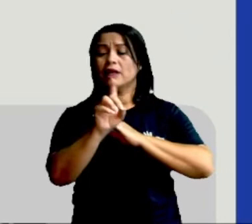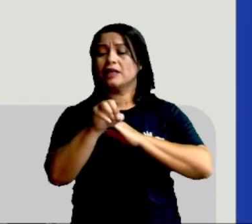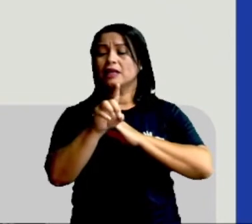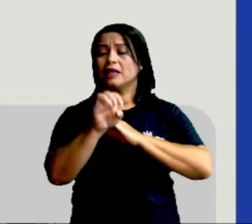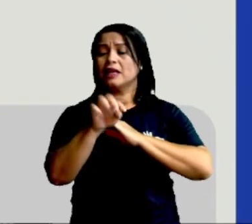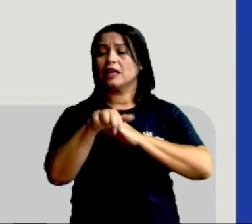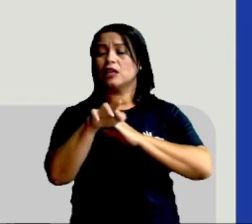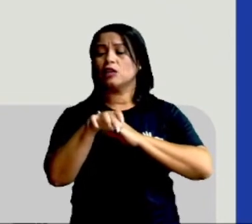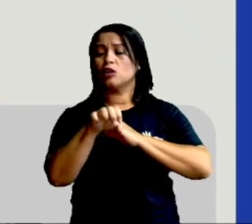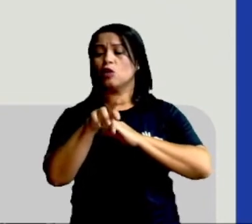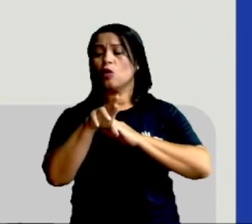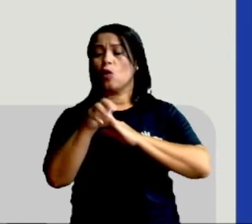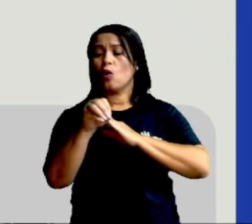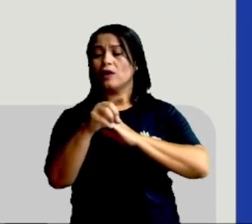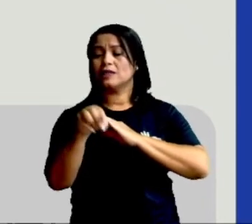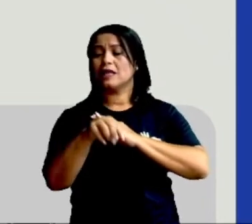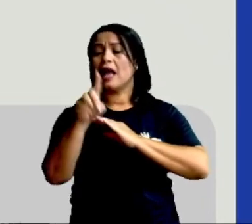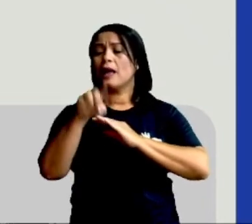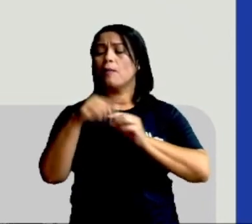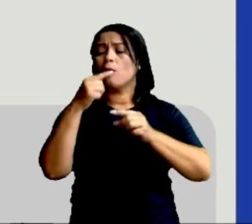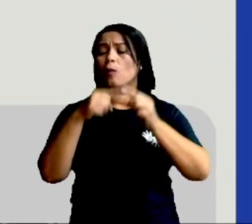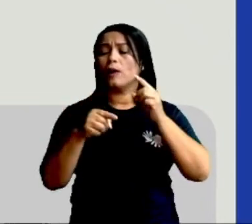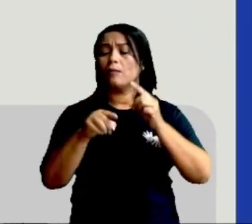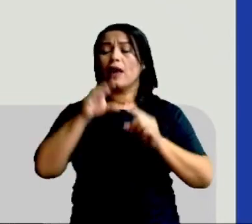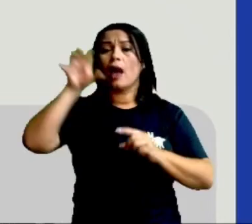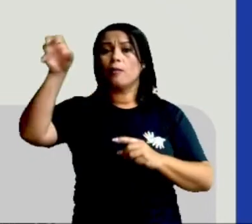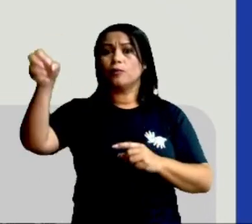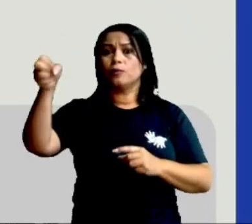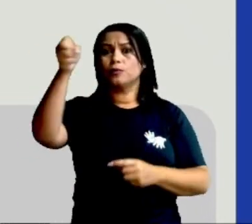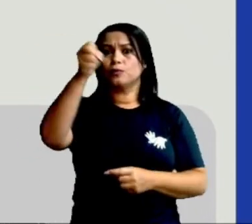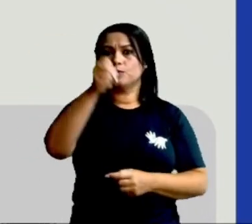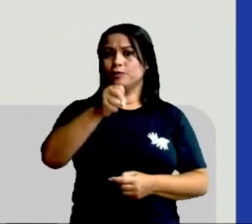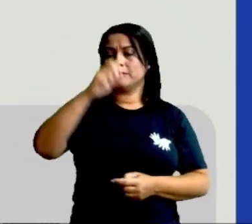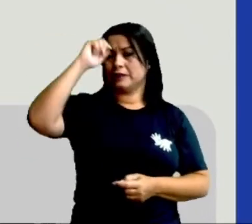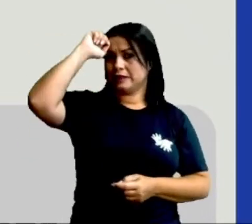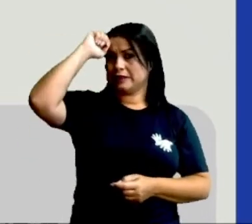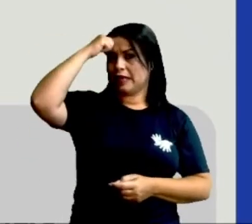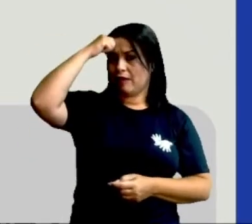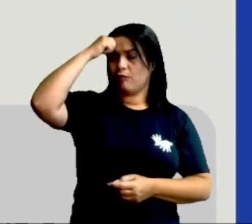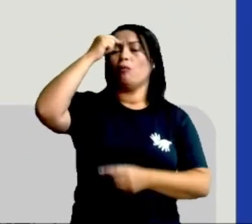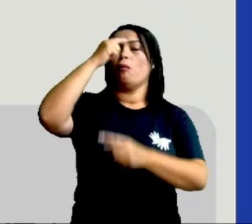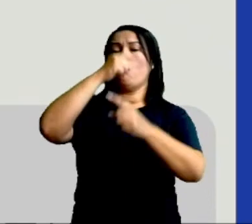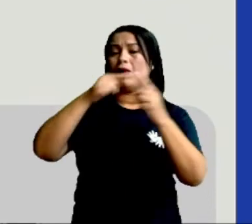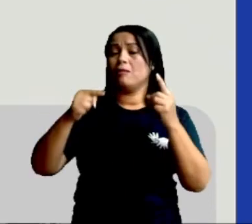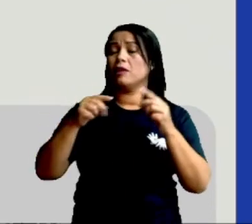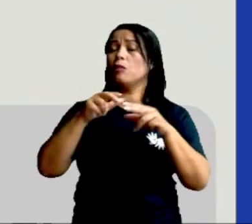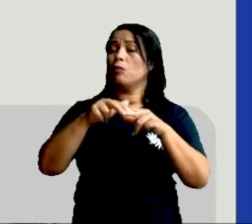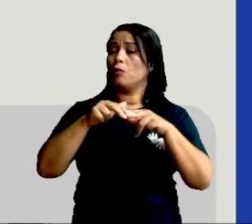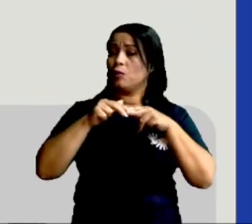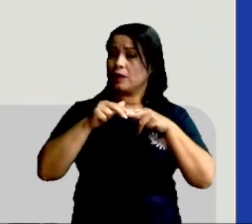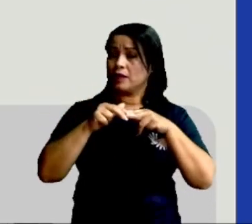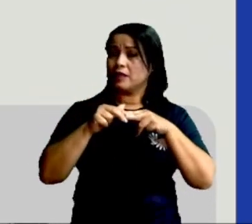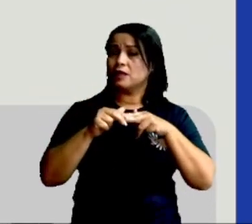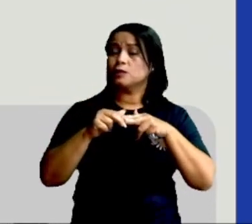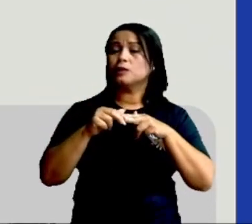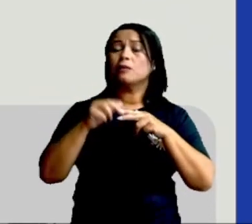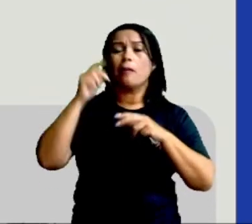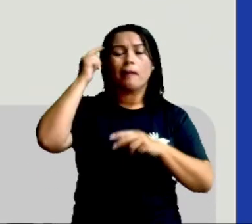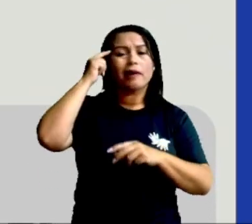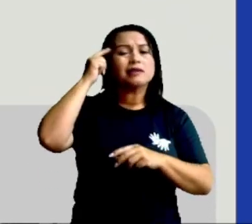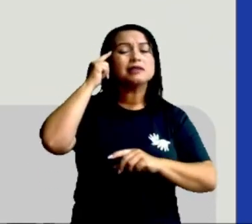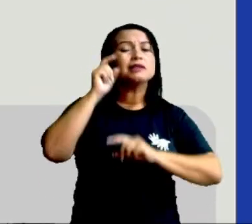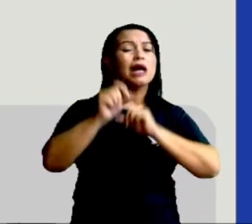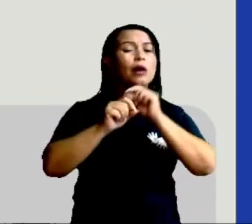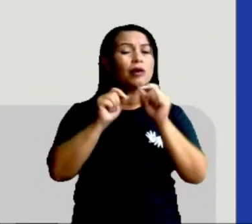lei proibia a busca dos escravos na África. Então, devido a isso, foi que foi se